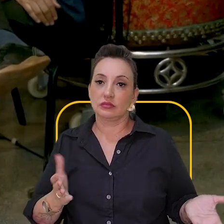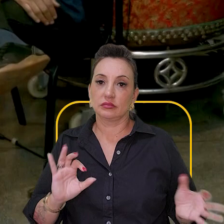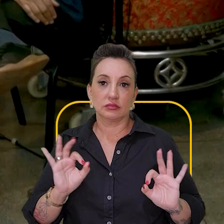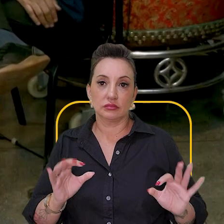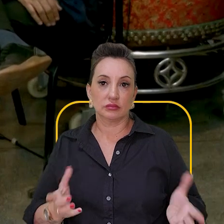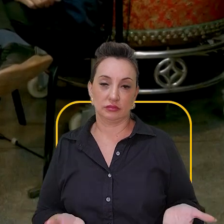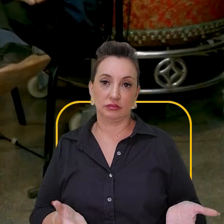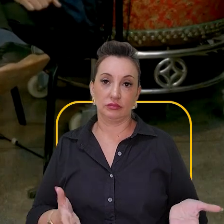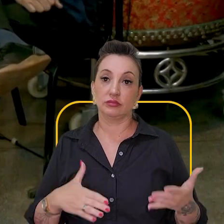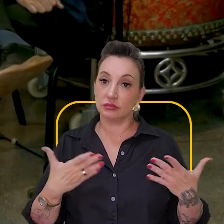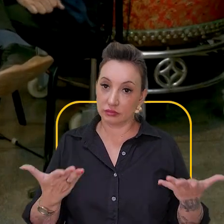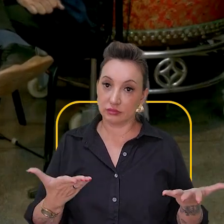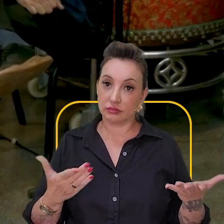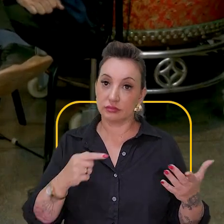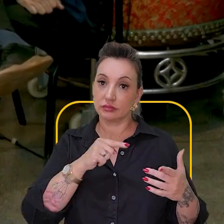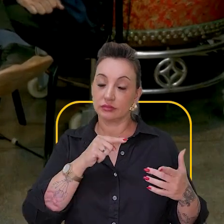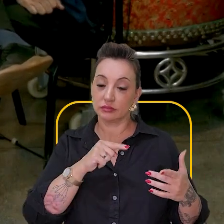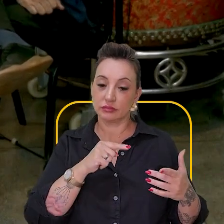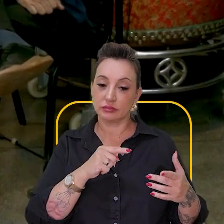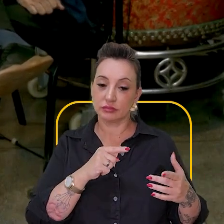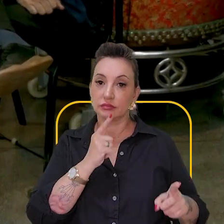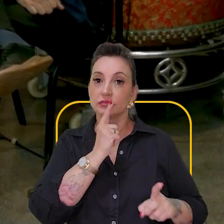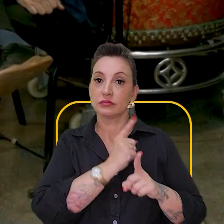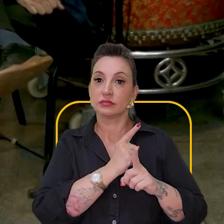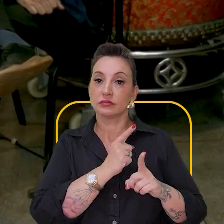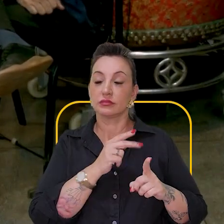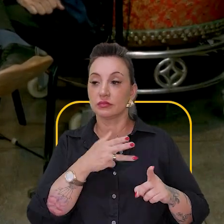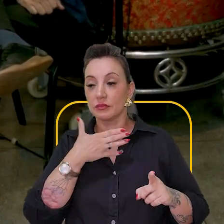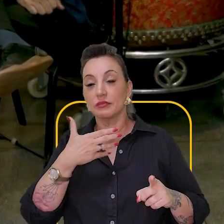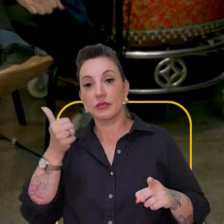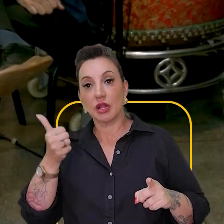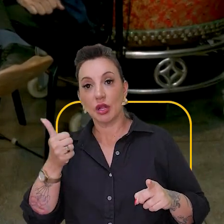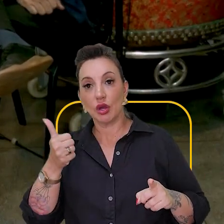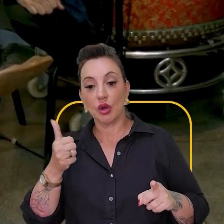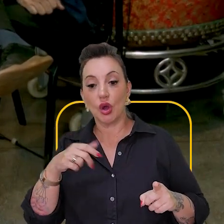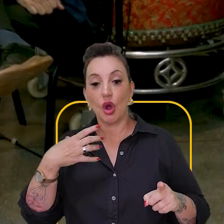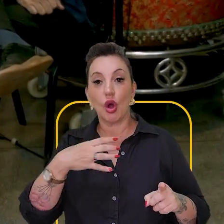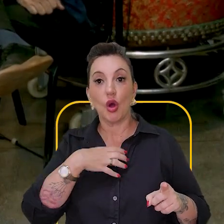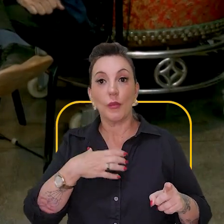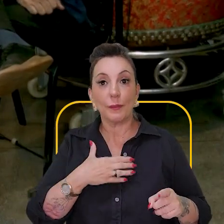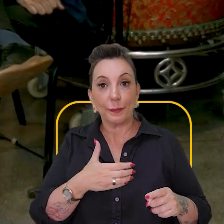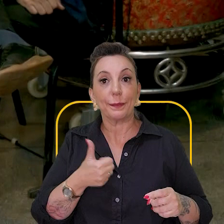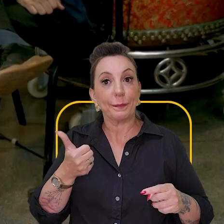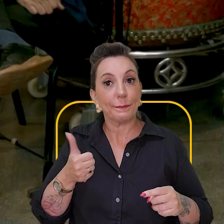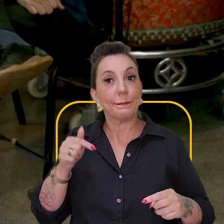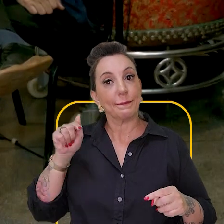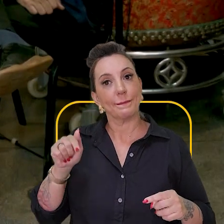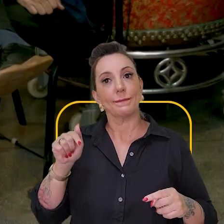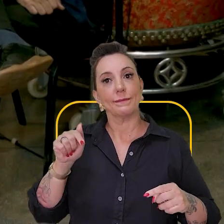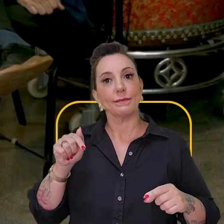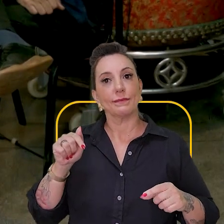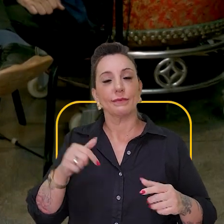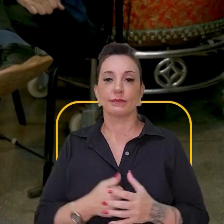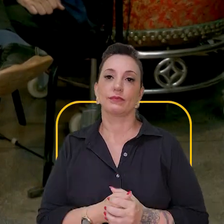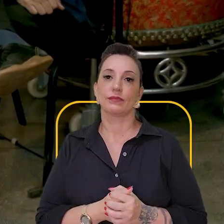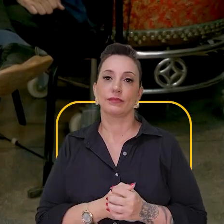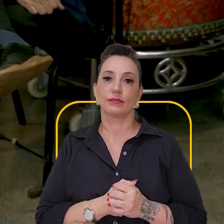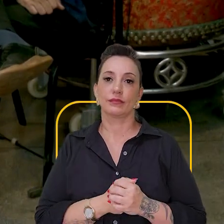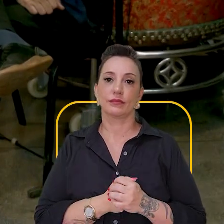foi ruim então assim você de repente encontrou algo que você acha melhor ou que você se dá melhor com